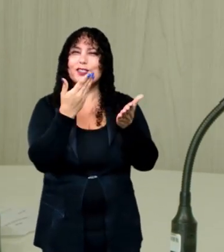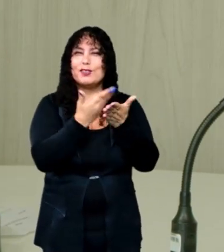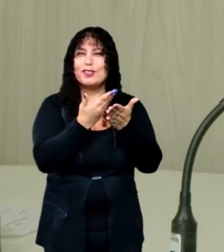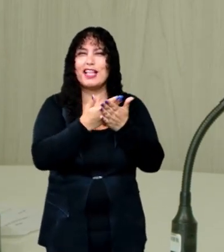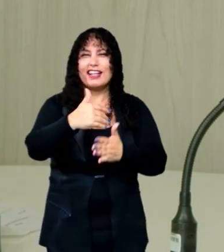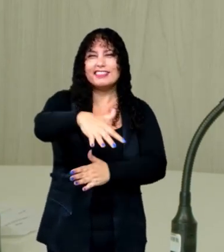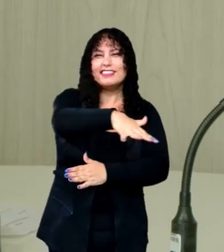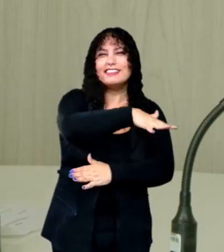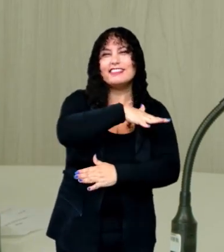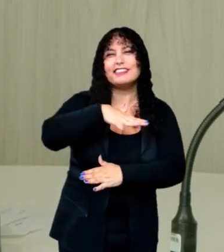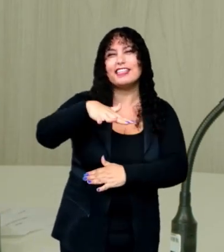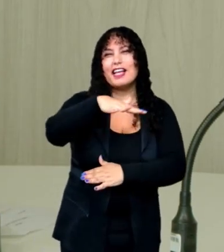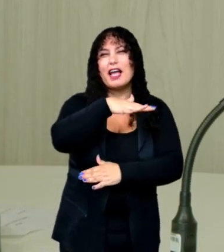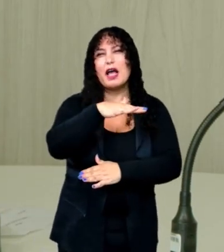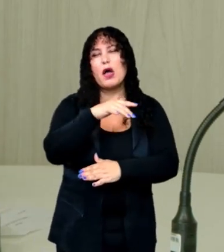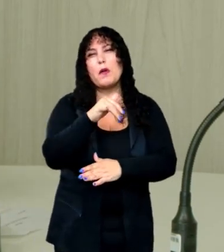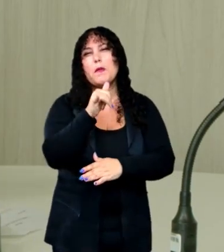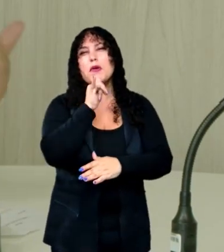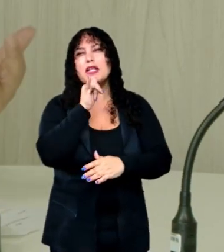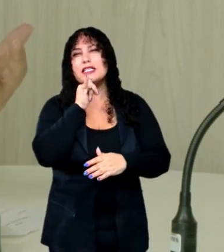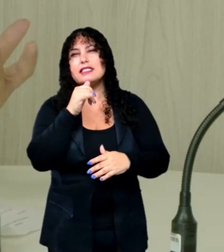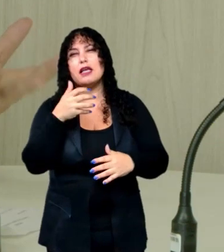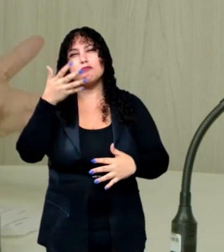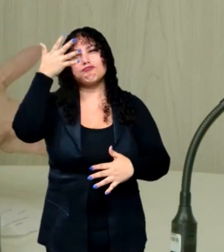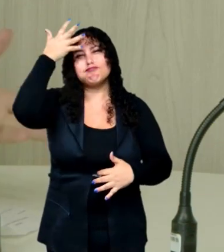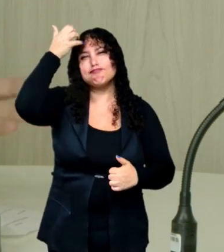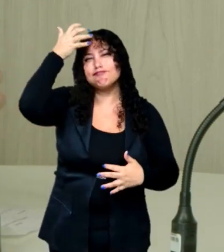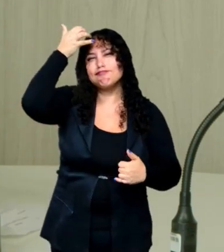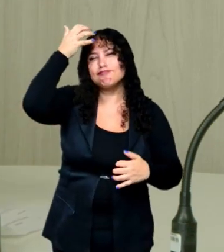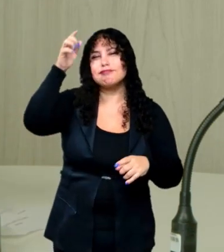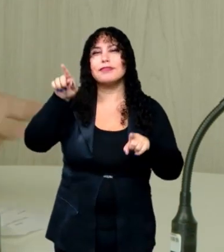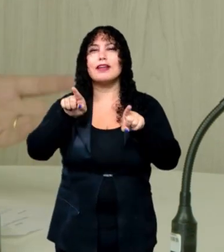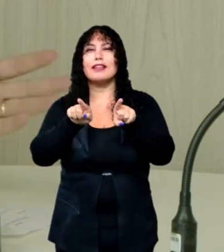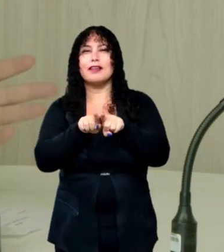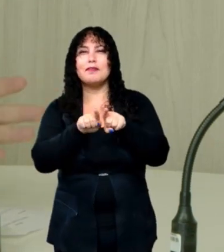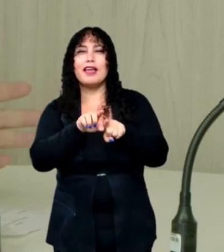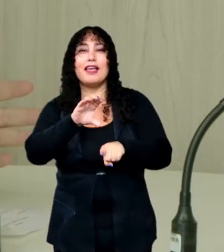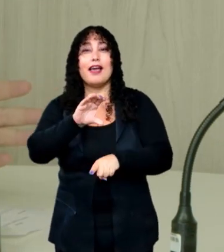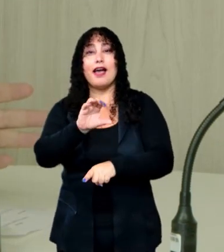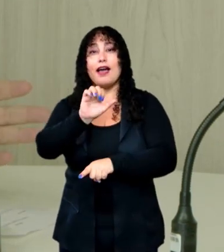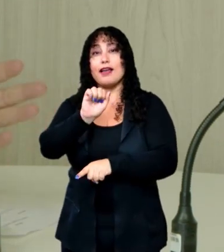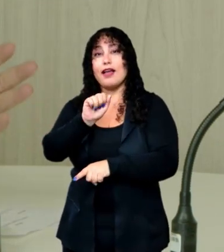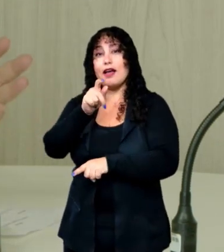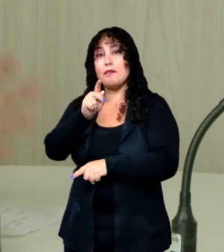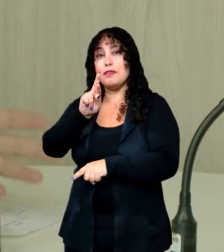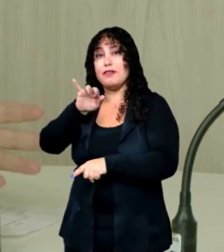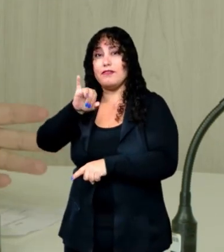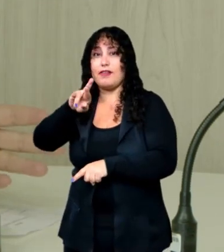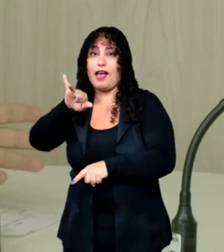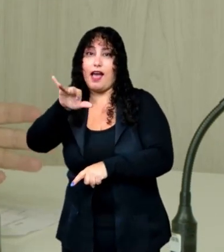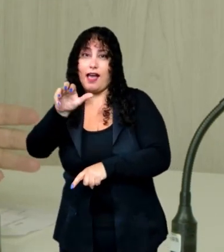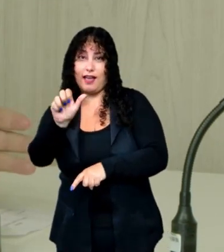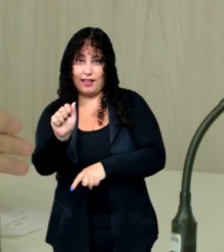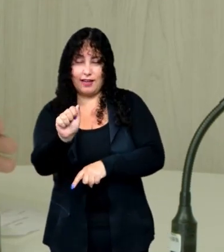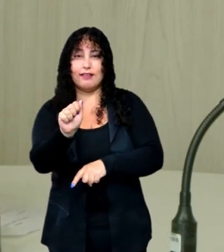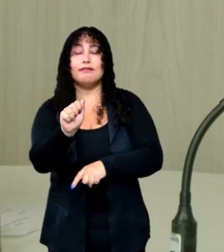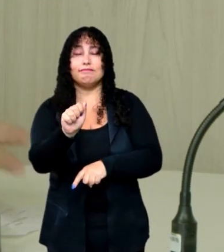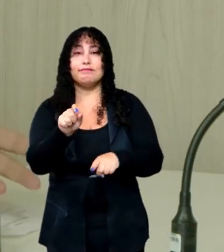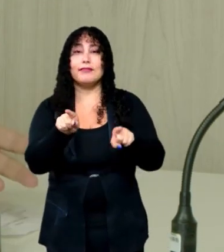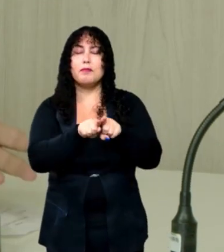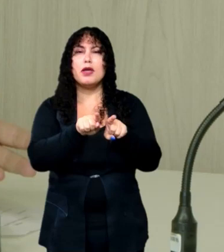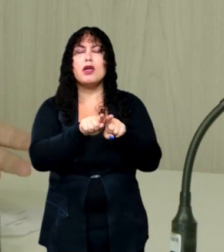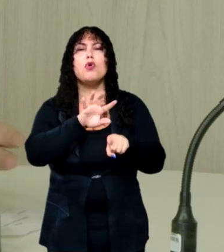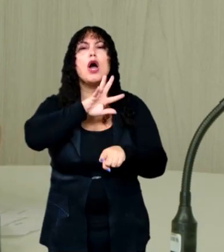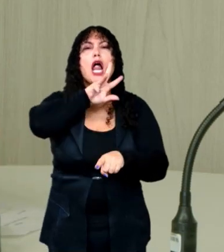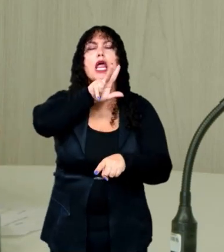ali o macaco, a capivara, os animais que estão ali também, eles devem